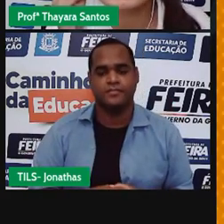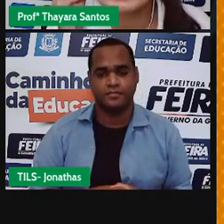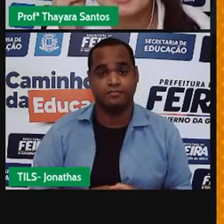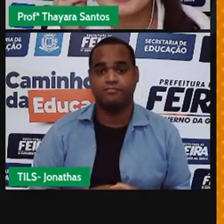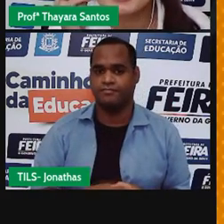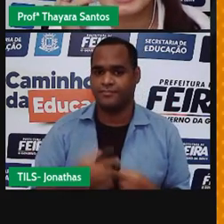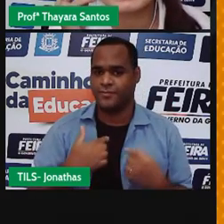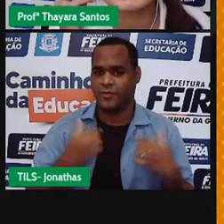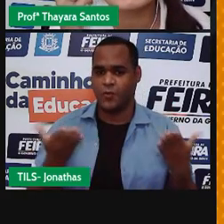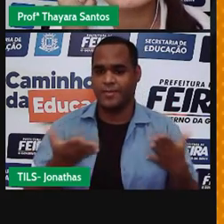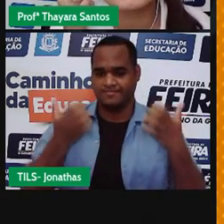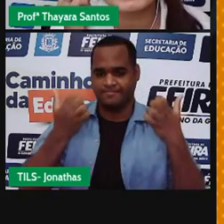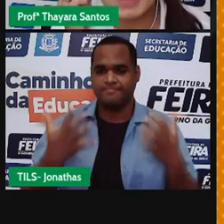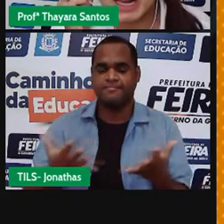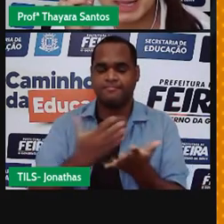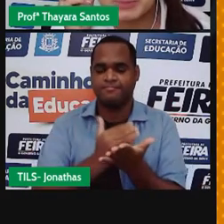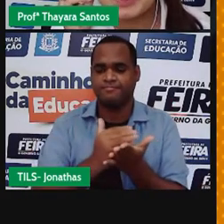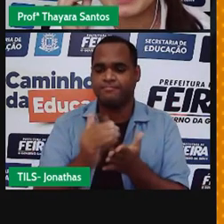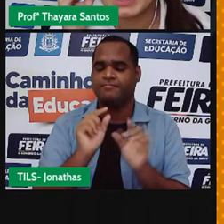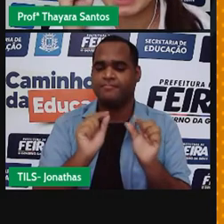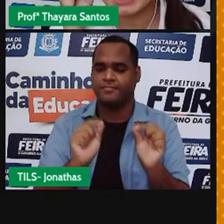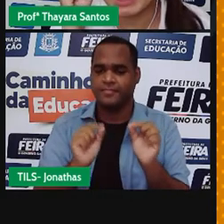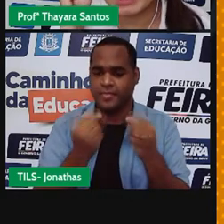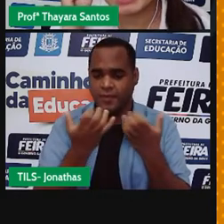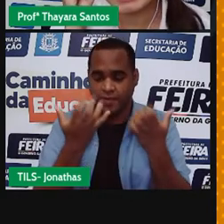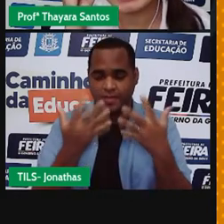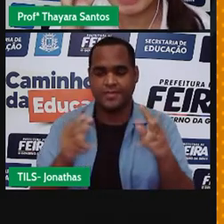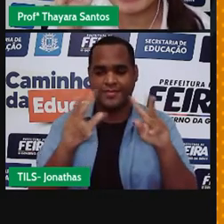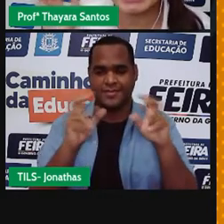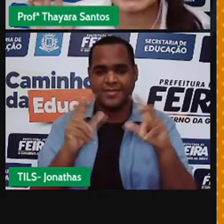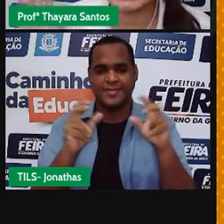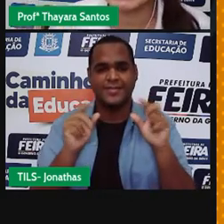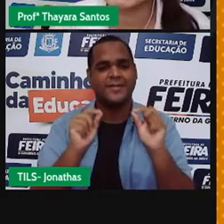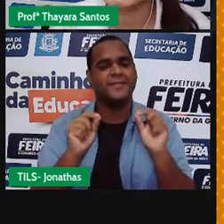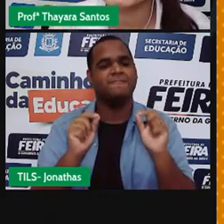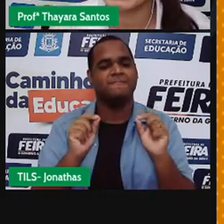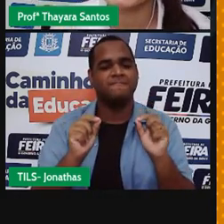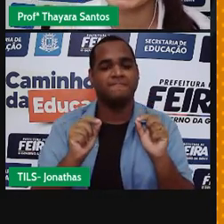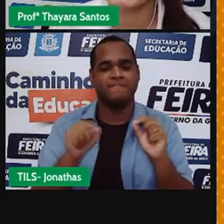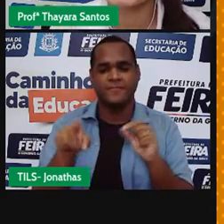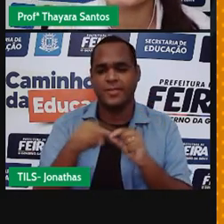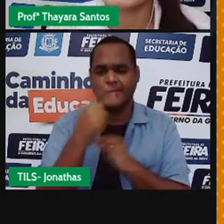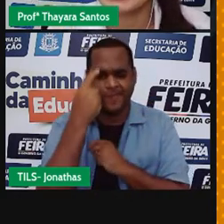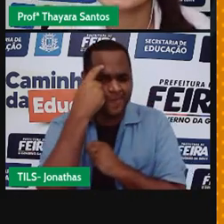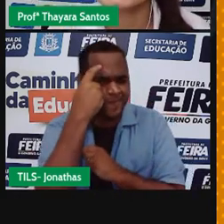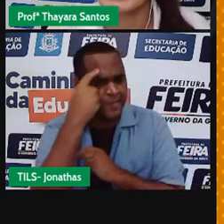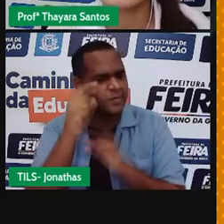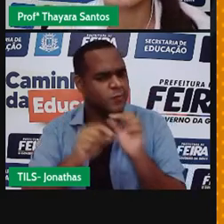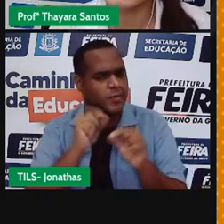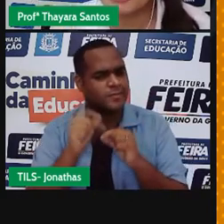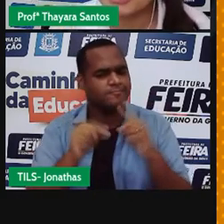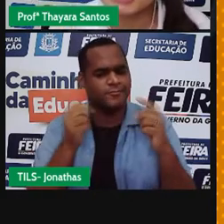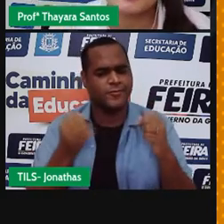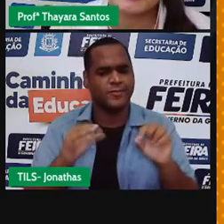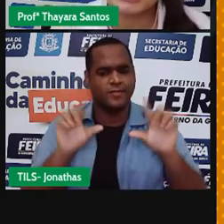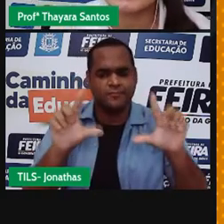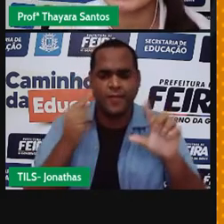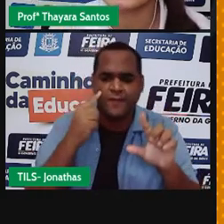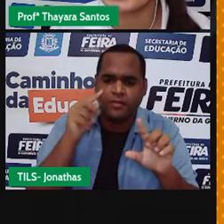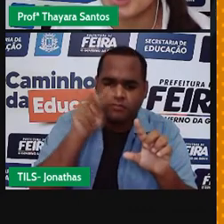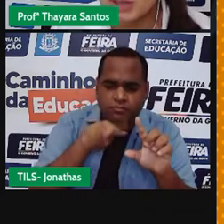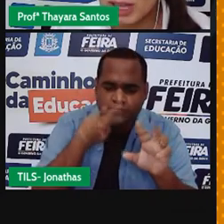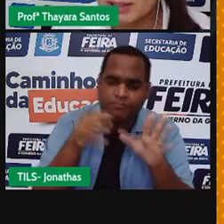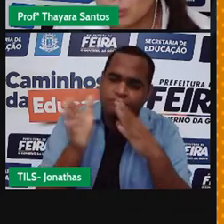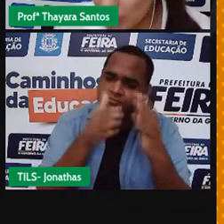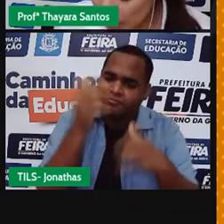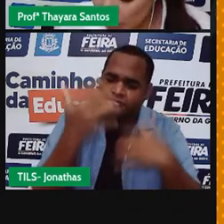E hoje, sobre o que é que nós vamos falar? Quem está mais antenado aí do outro lado já viu que no primeiro